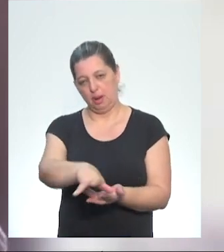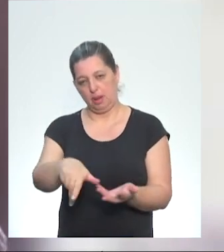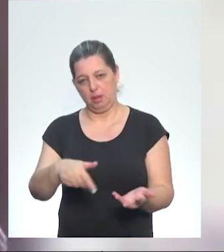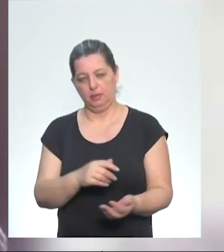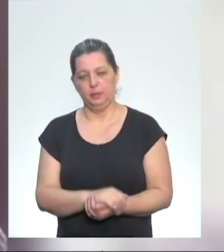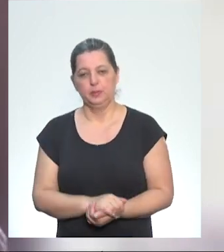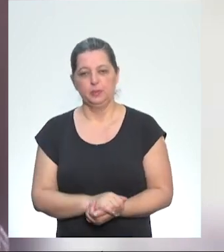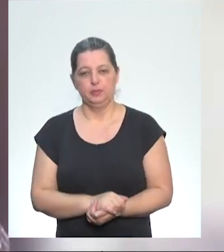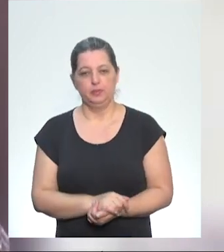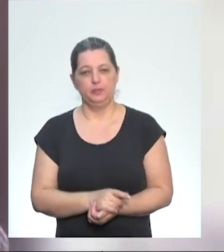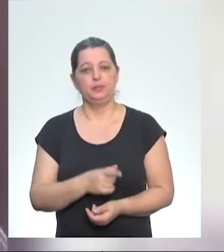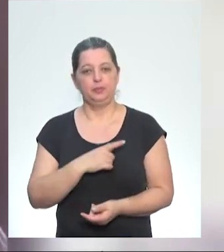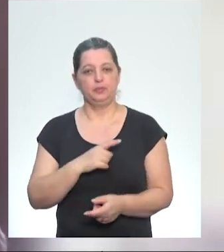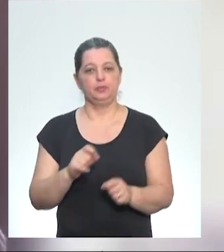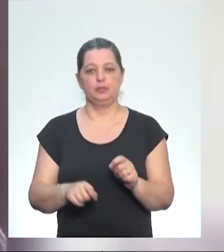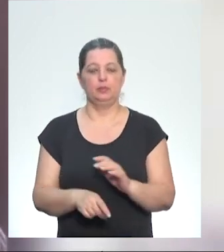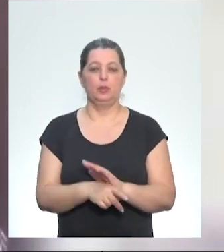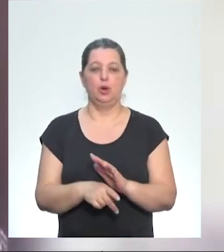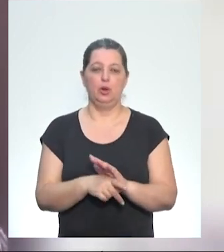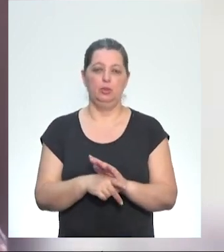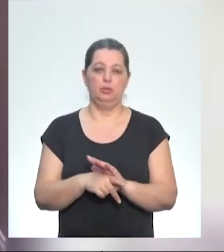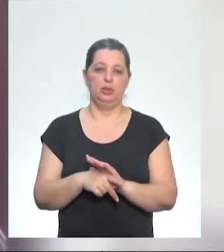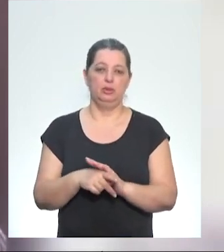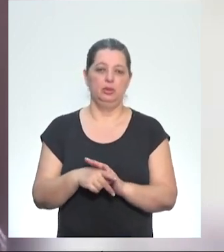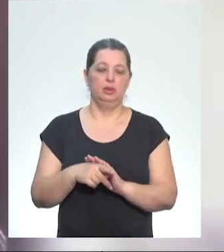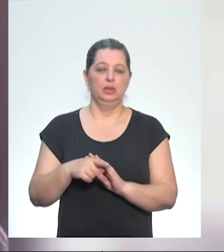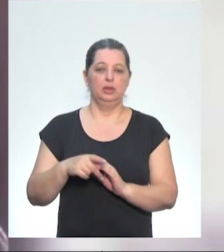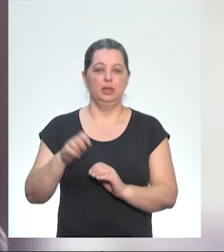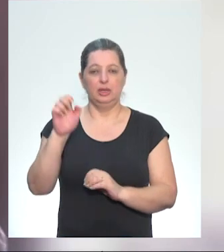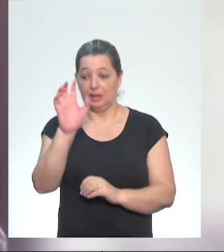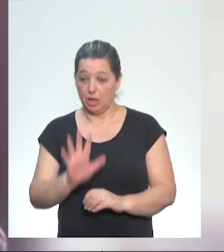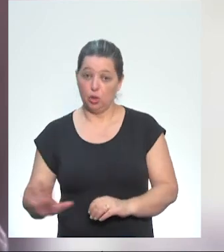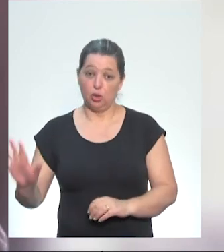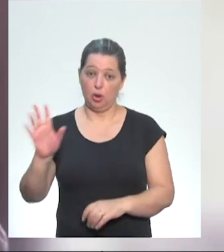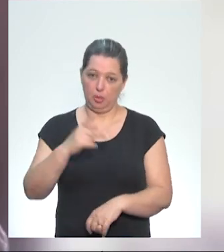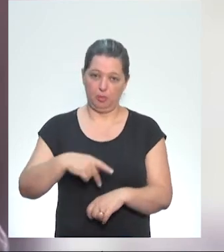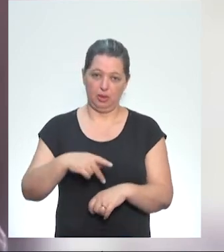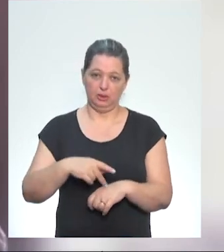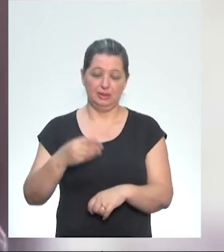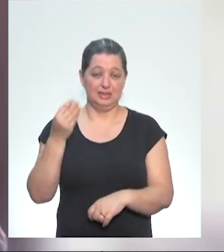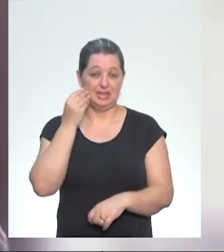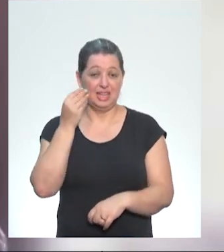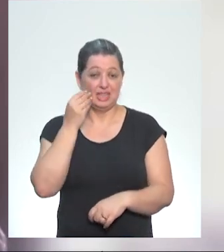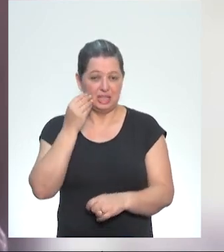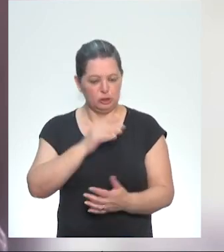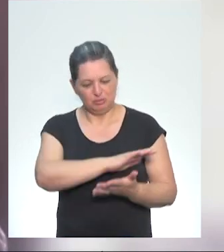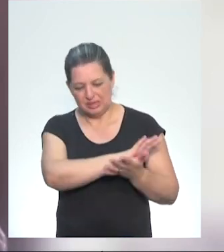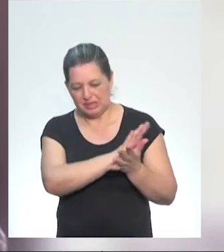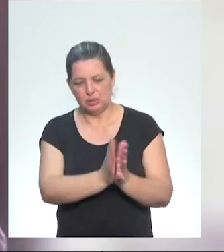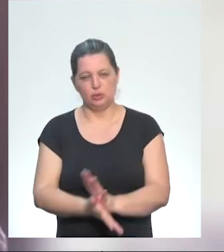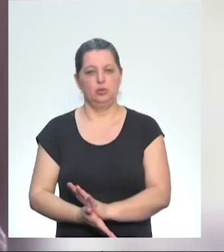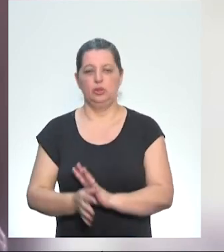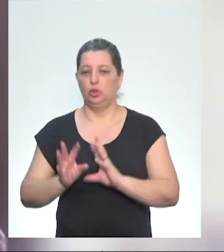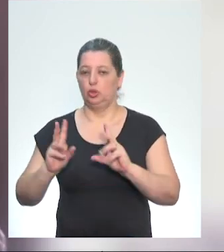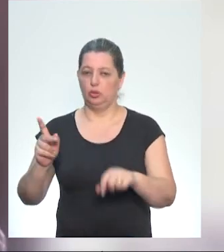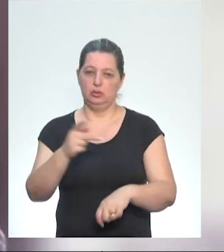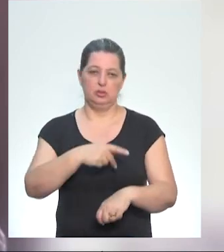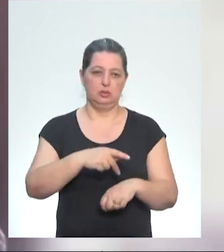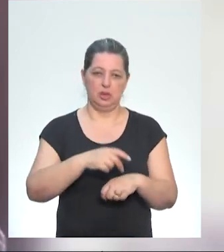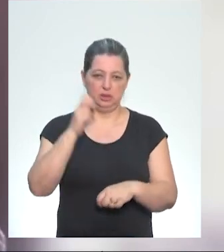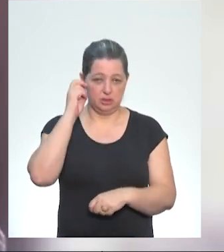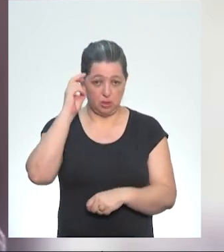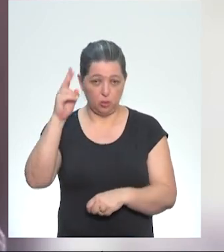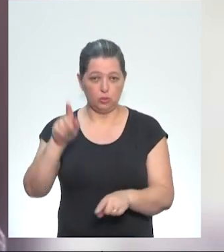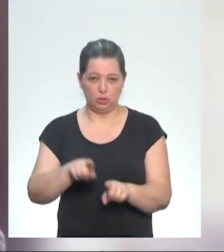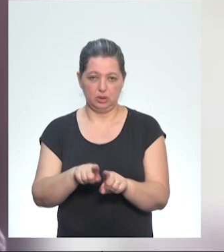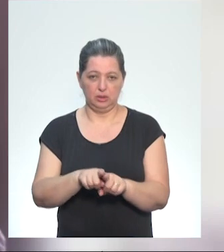essa estrutura europeia que tentou massivamente destruir todos esses países e tantas culturas. Então, quando a